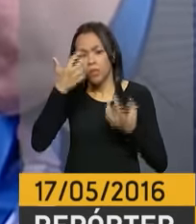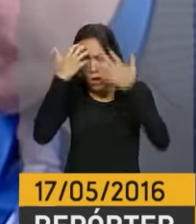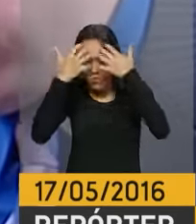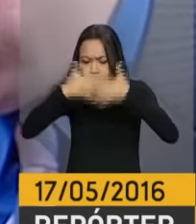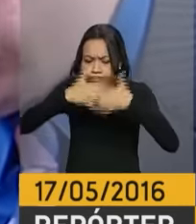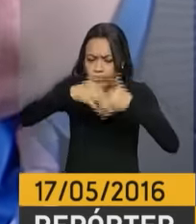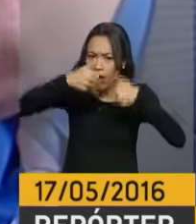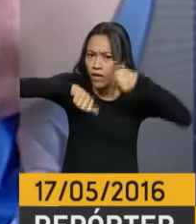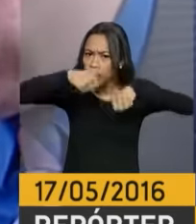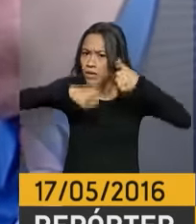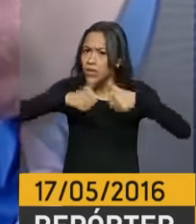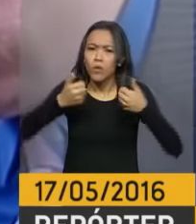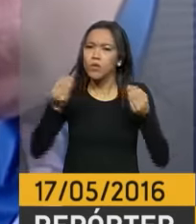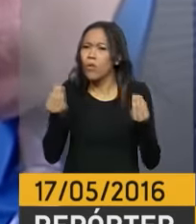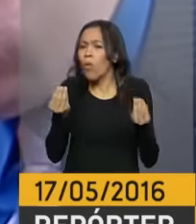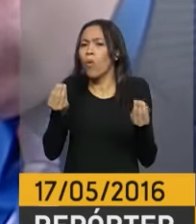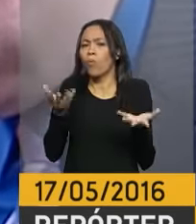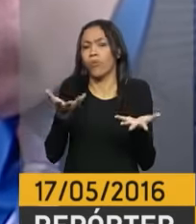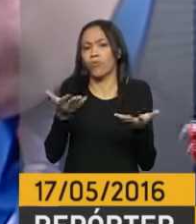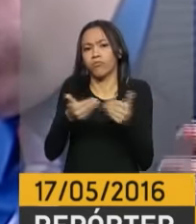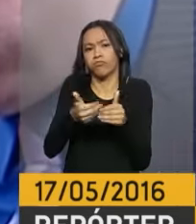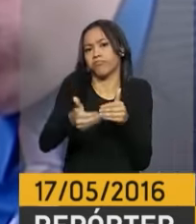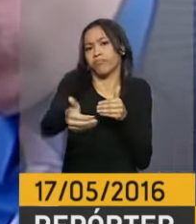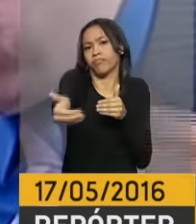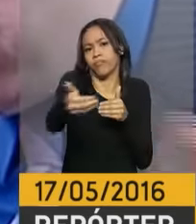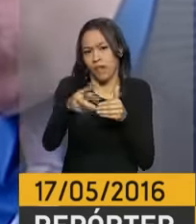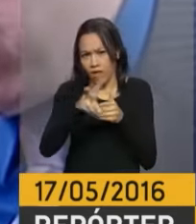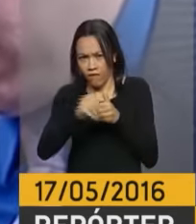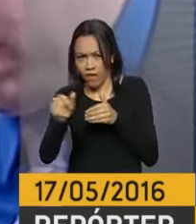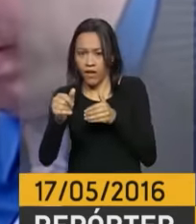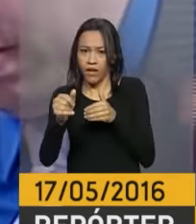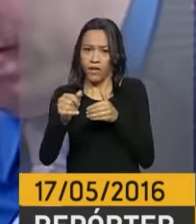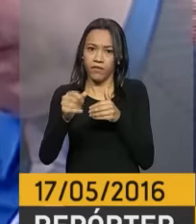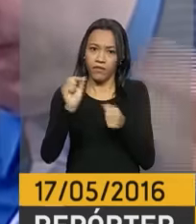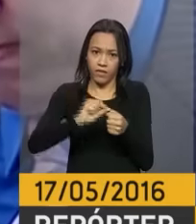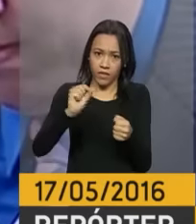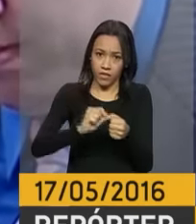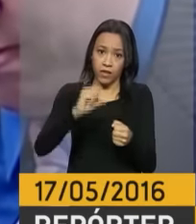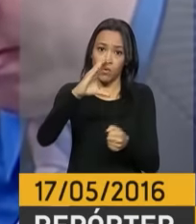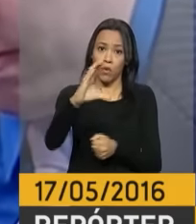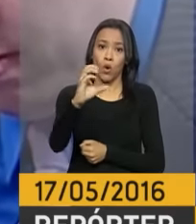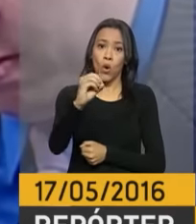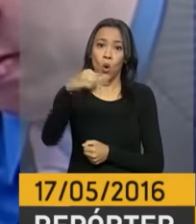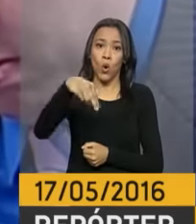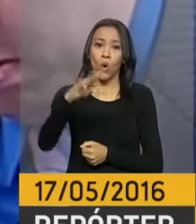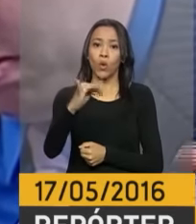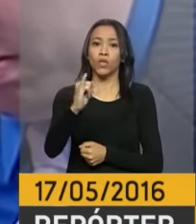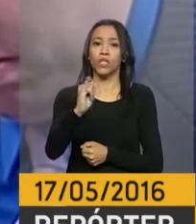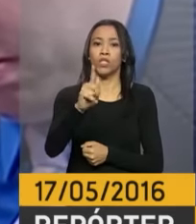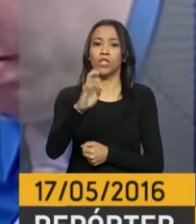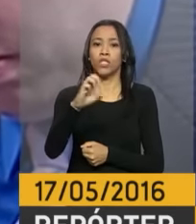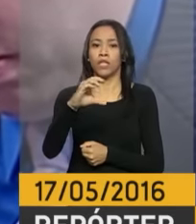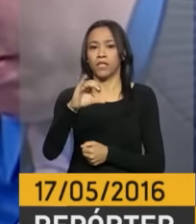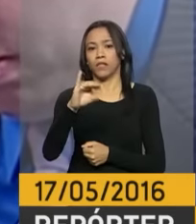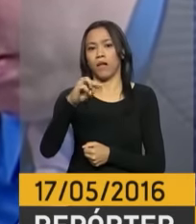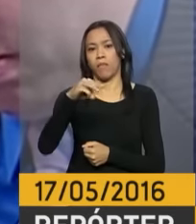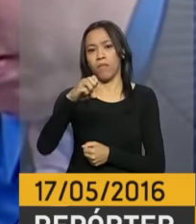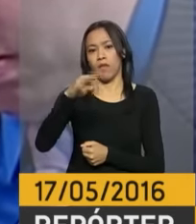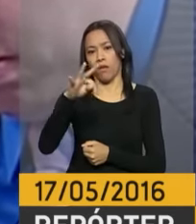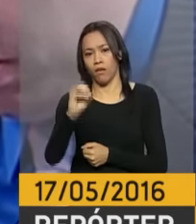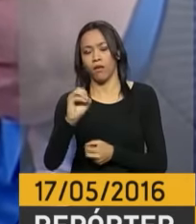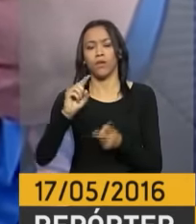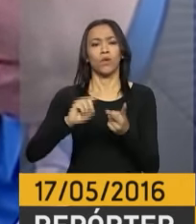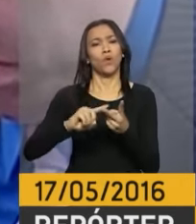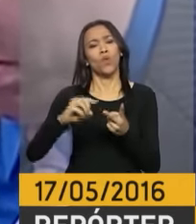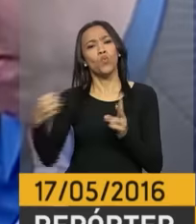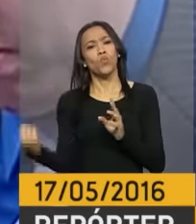senhor pretende conduzir isso? O senhor vai fazer um contingenciamento maior, encaminhar a votação de uma nova meta ao Congresso na semana